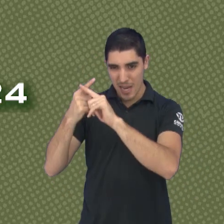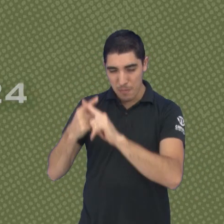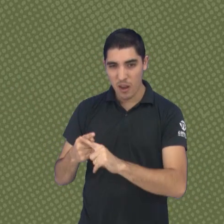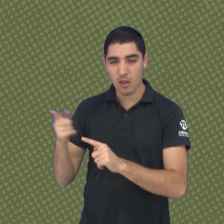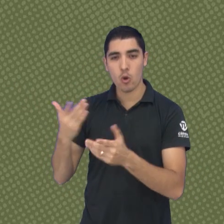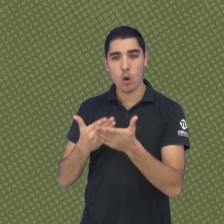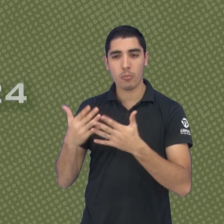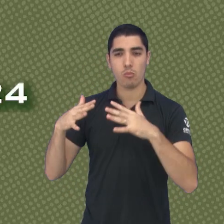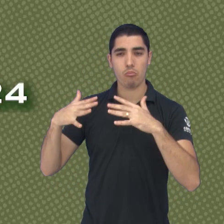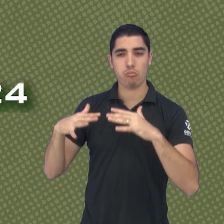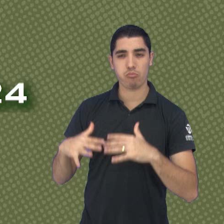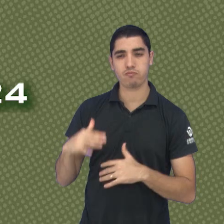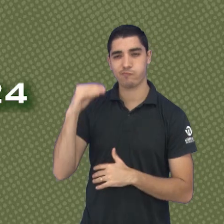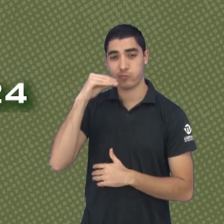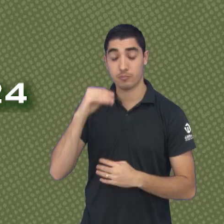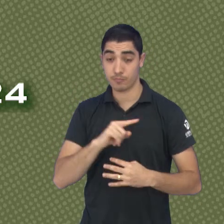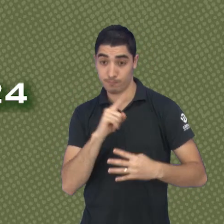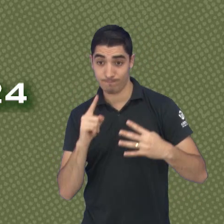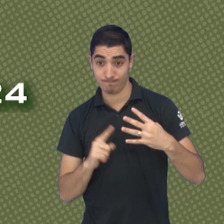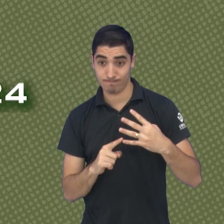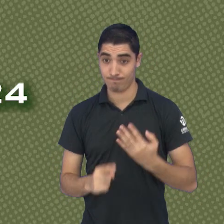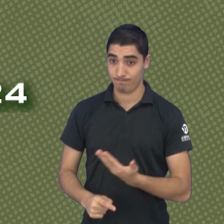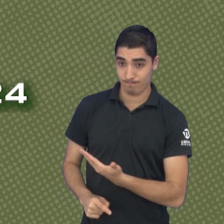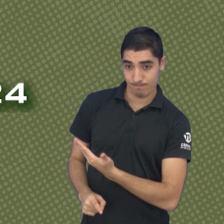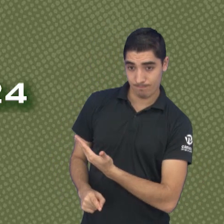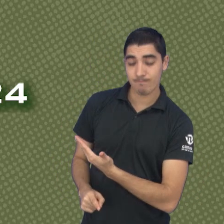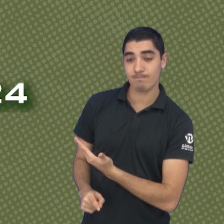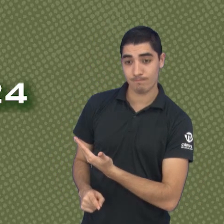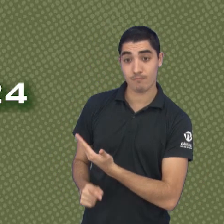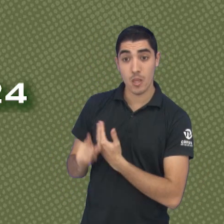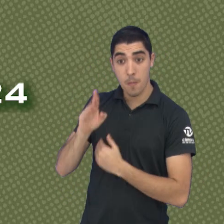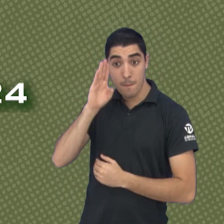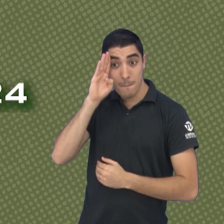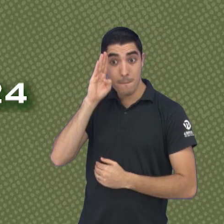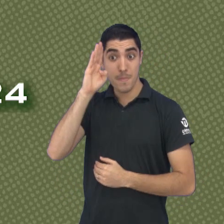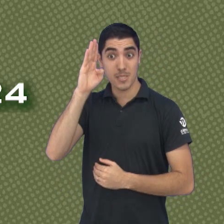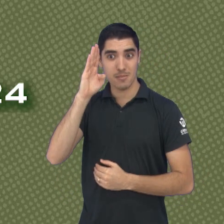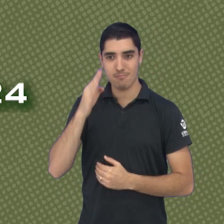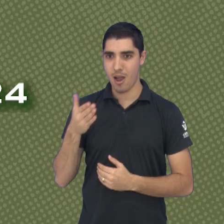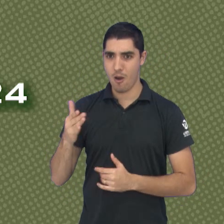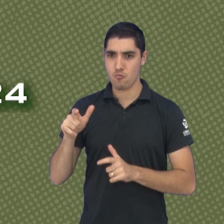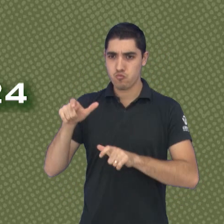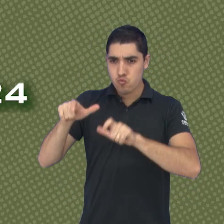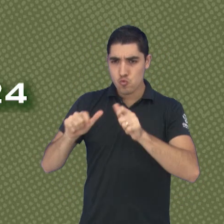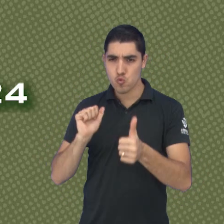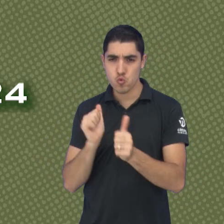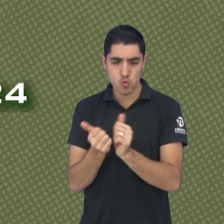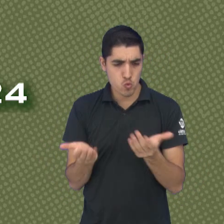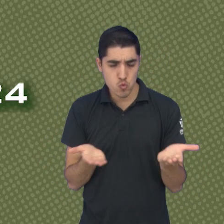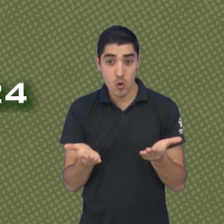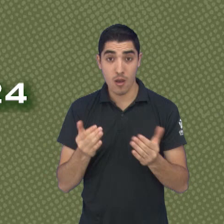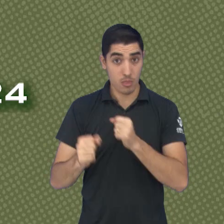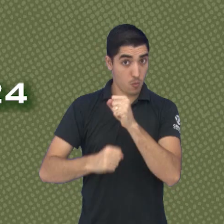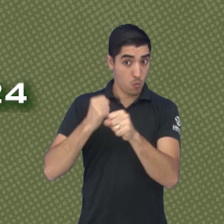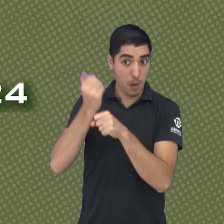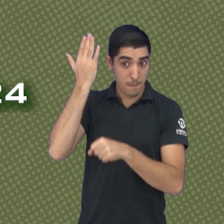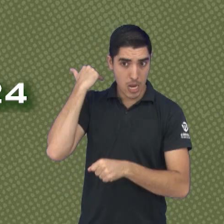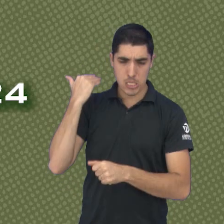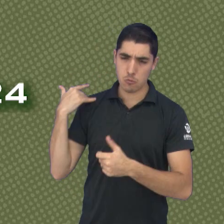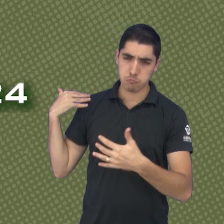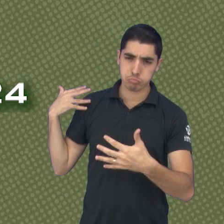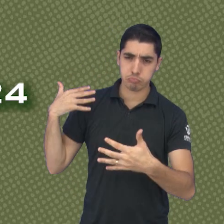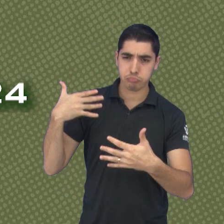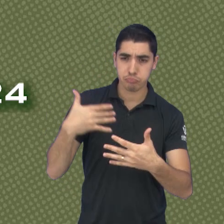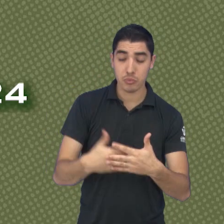produtividade. E o atacante Nicolas, um dos principais jogadores do time desde a temporada passada, e